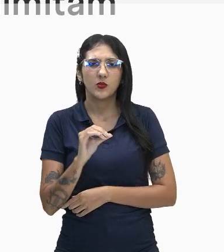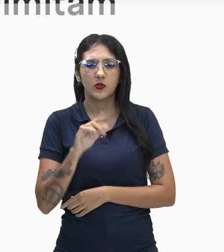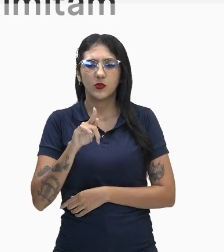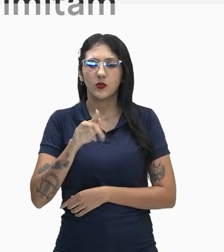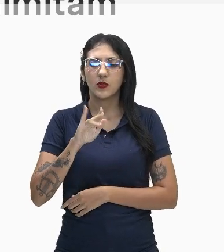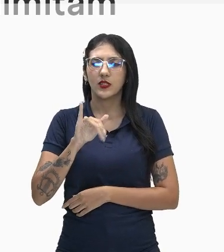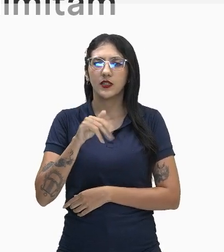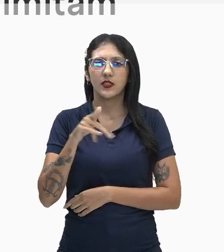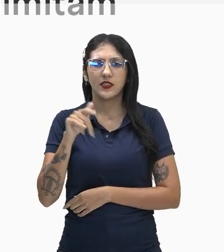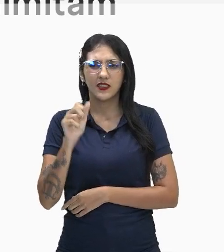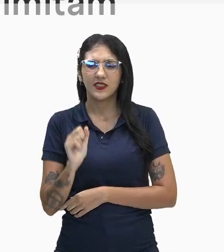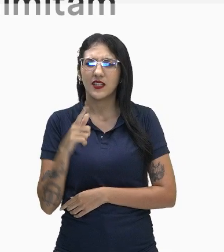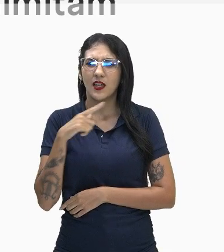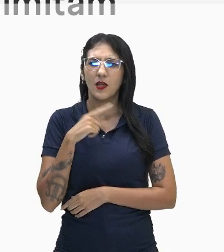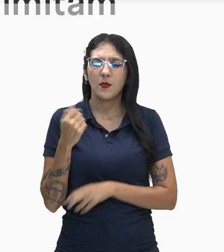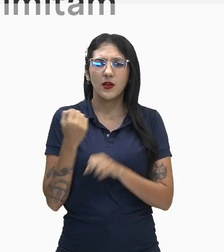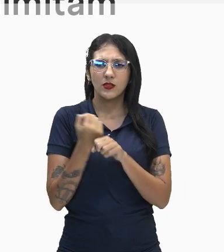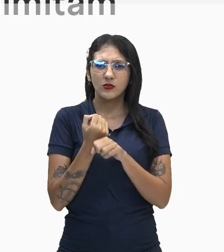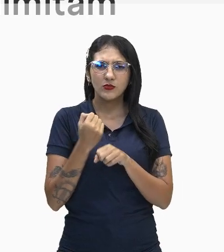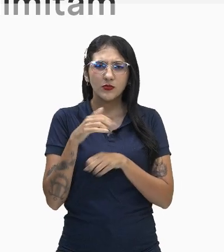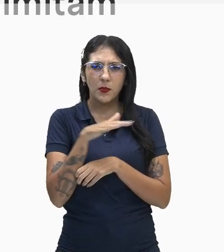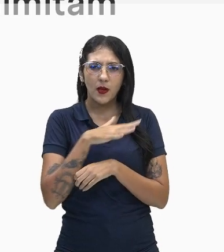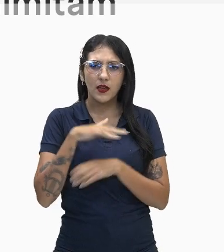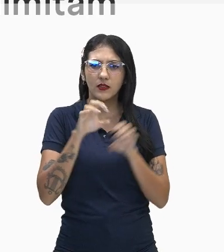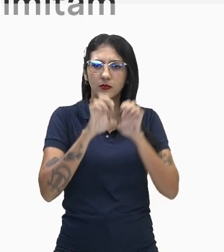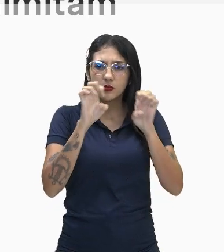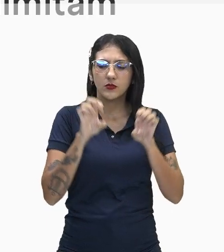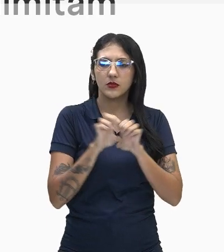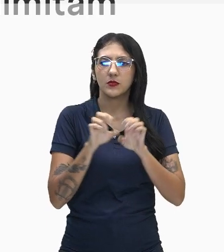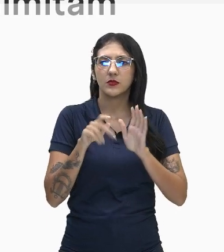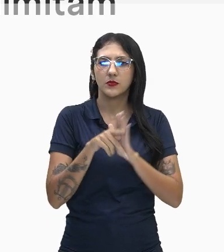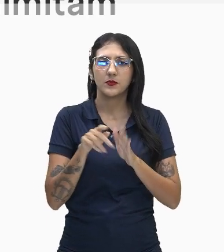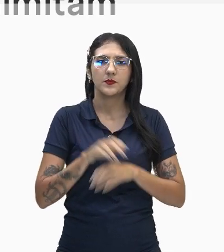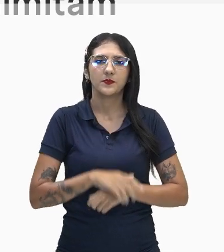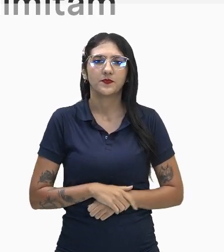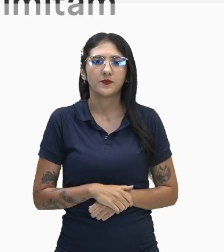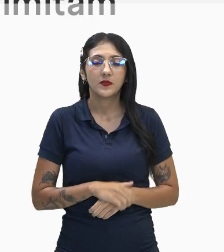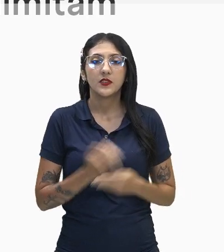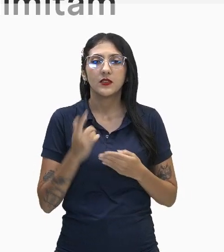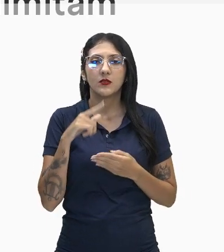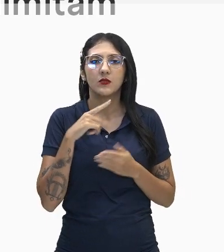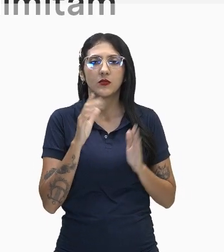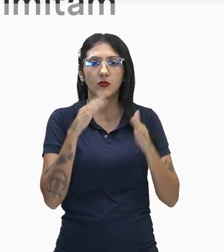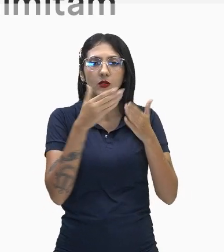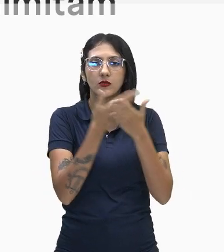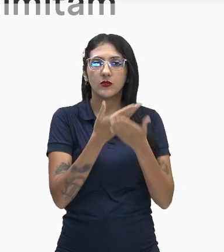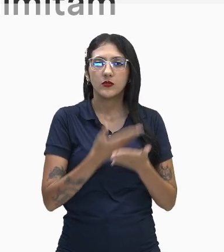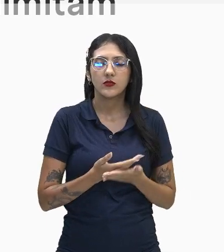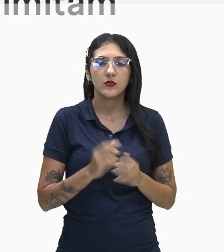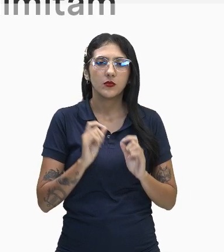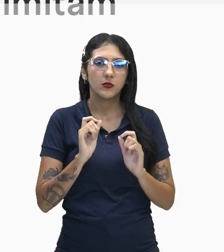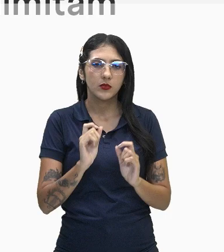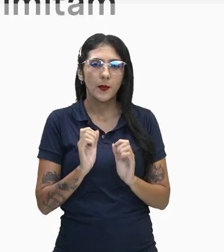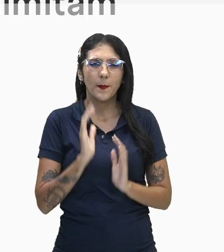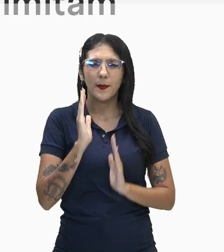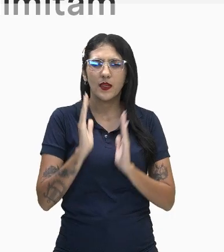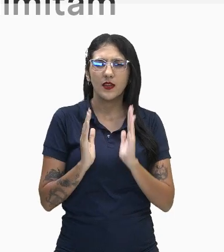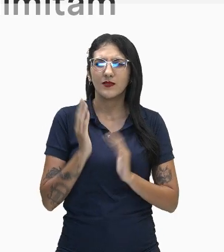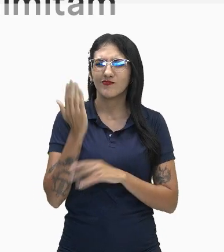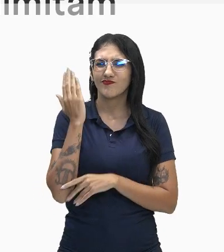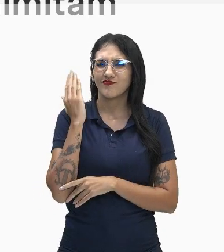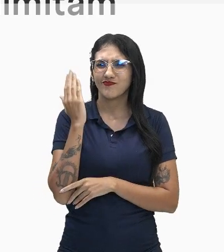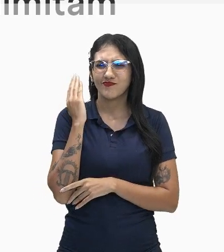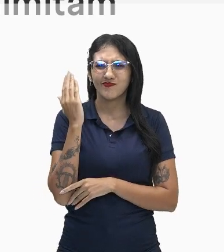geológicas mais antigas, e a origem desse escudo está ligada ao pré-cambriano, entre